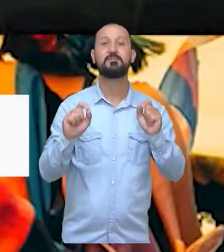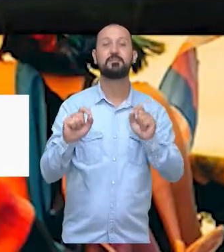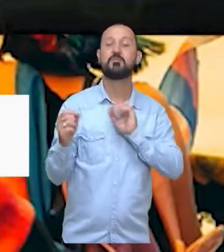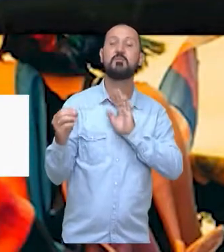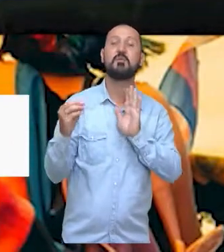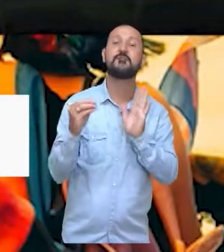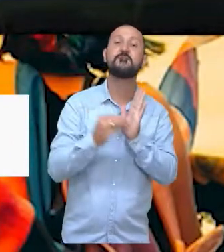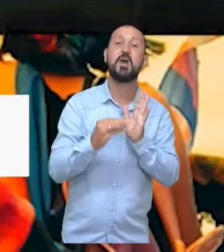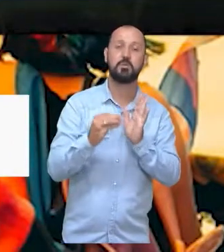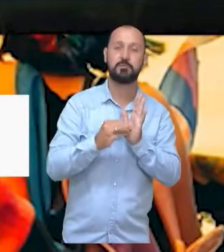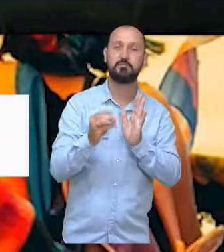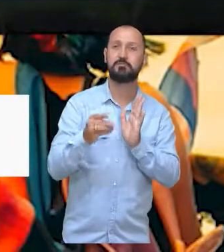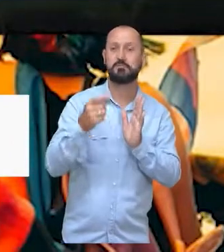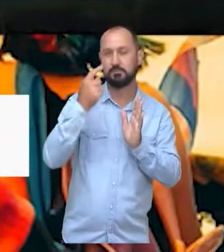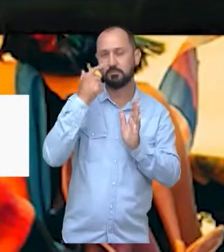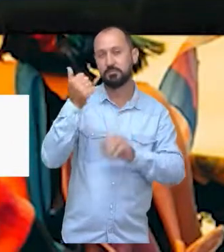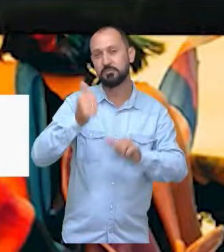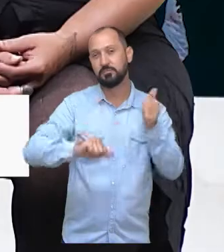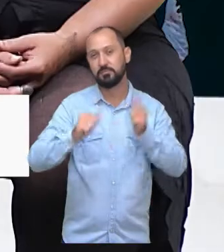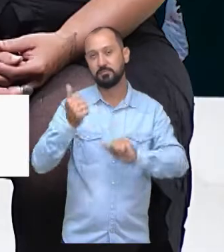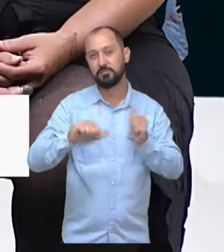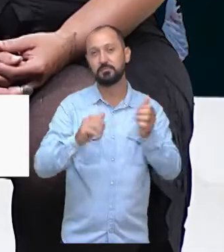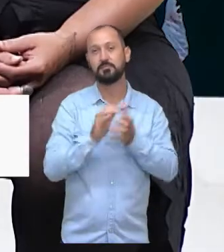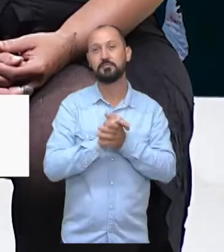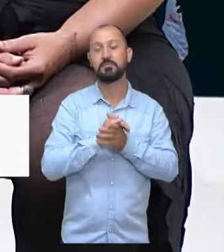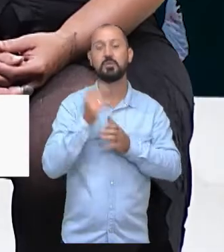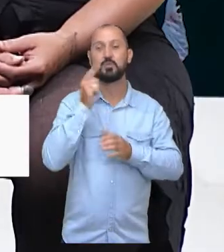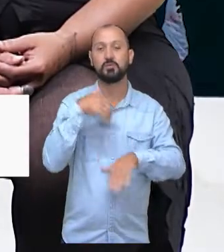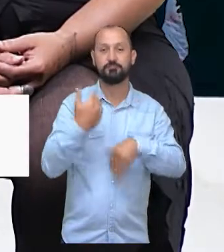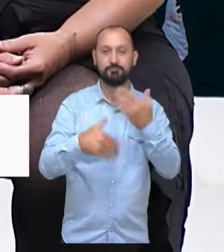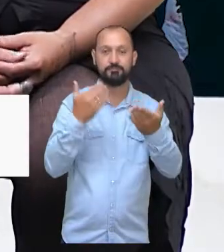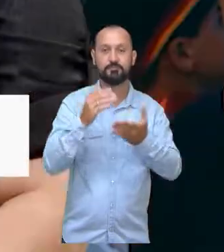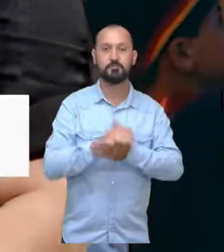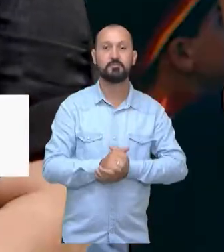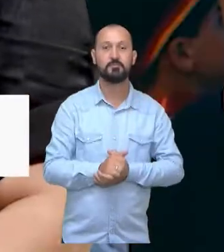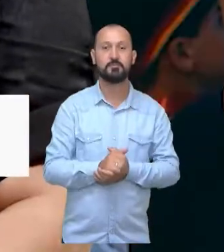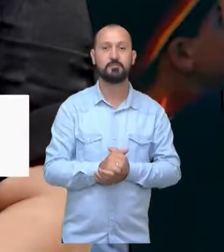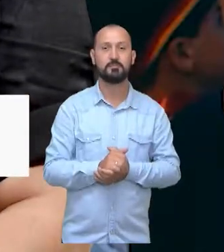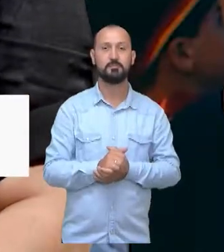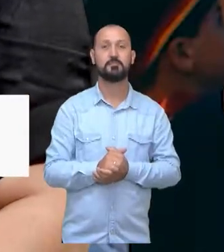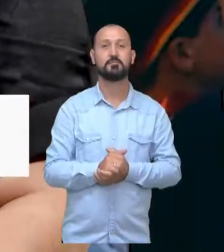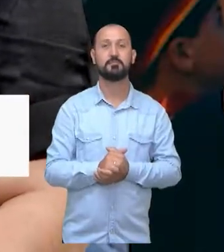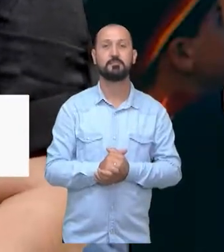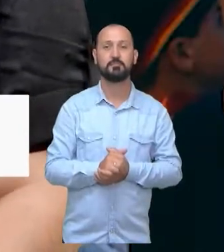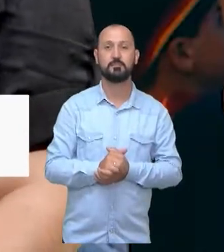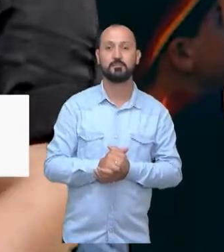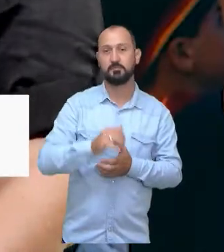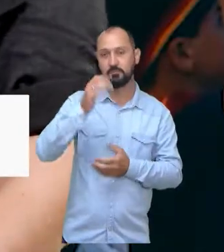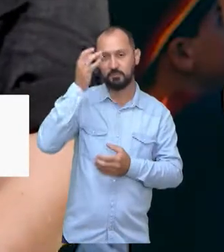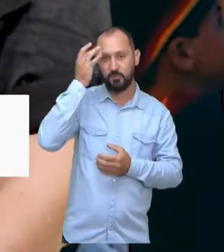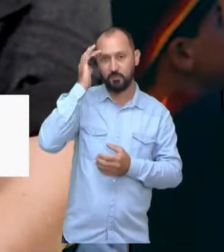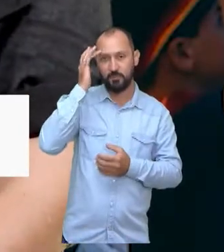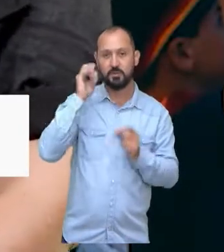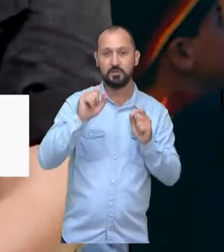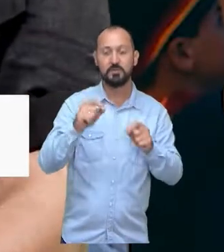que você avalia para a gente avançar ainda mais nessa questão cultural? Eu acho que a gente ainda precisa, dentro